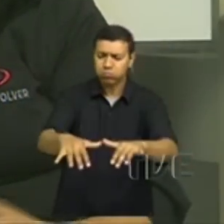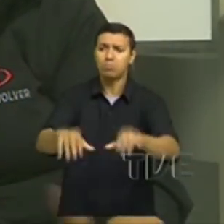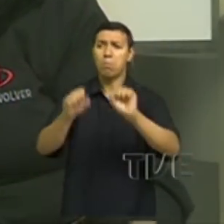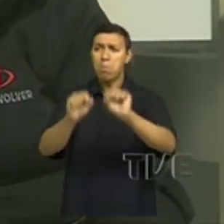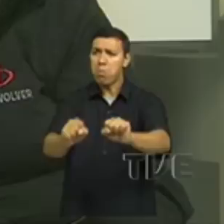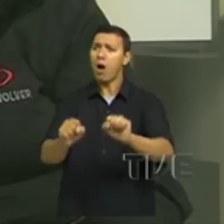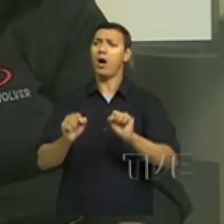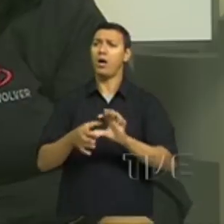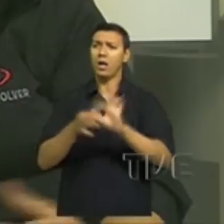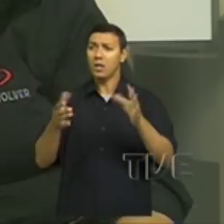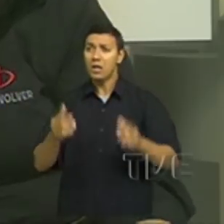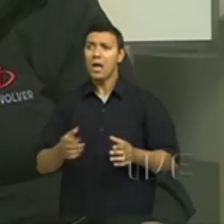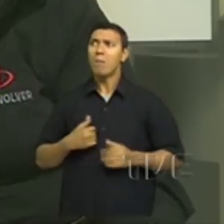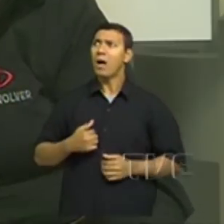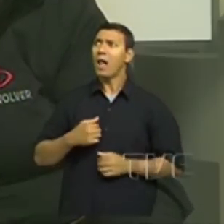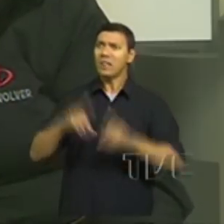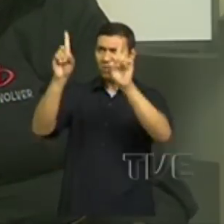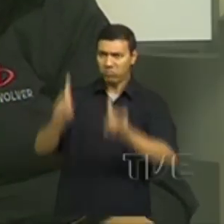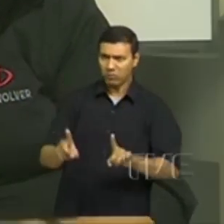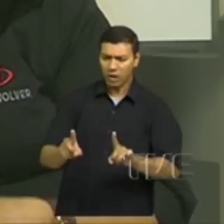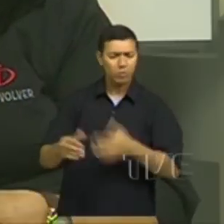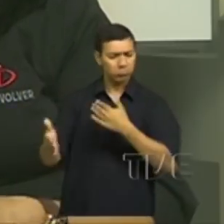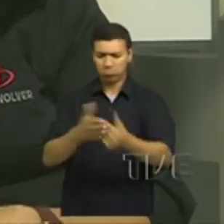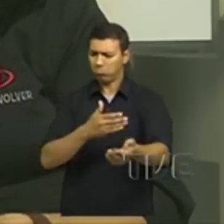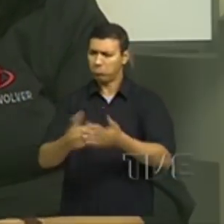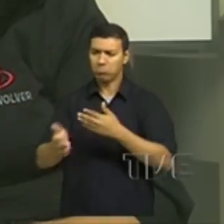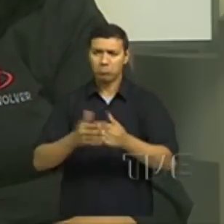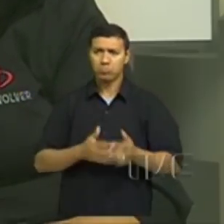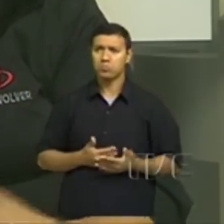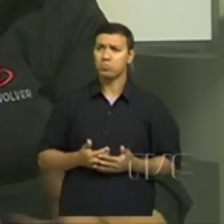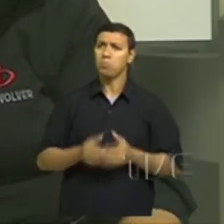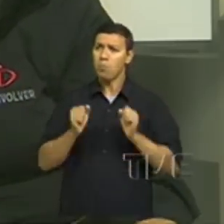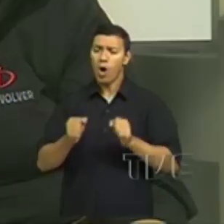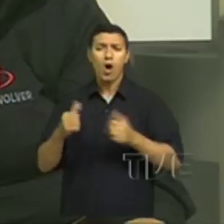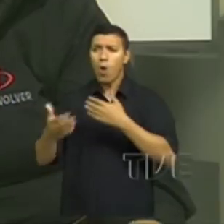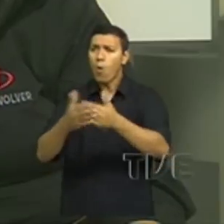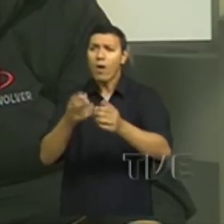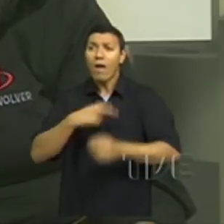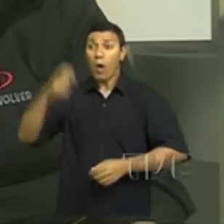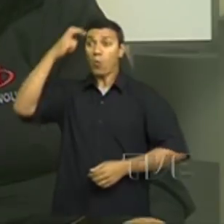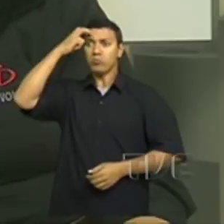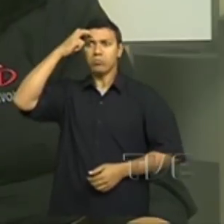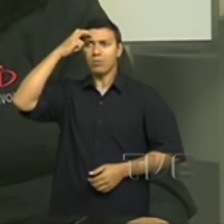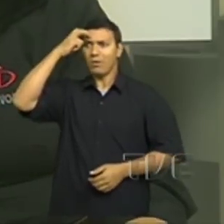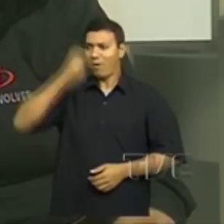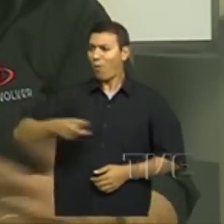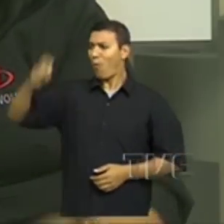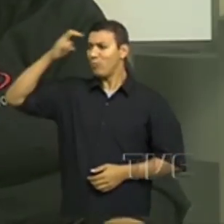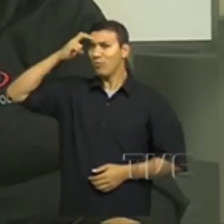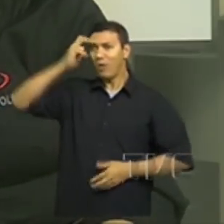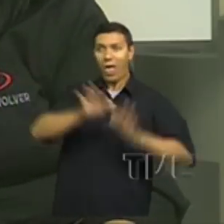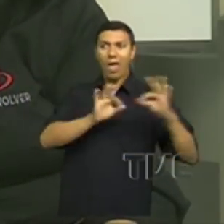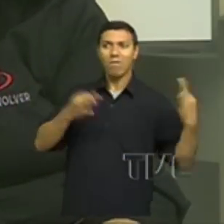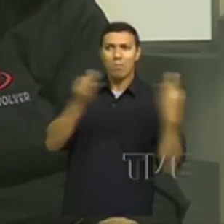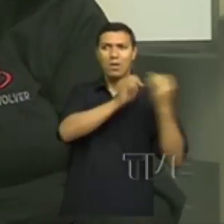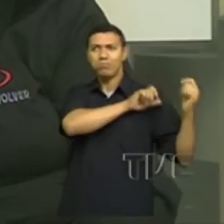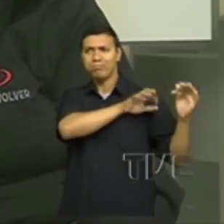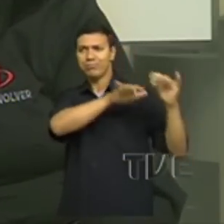pessoas com ou sem deficiências, que tamanho tem, que percepção tem da cultura. É para a família